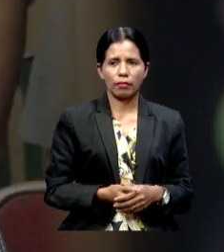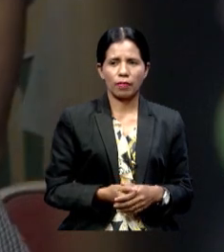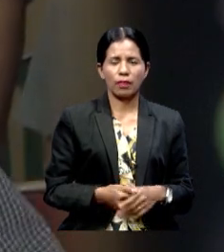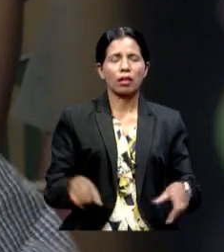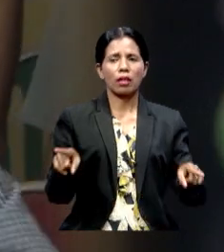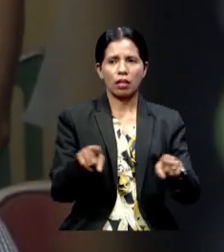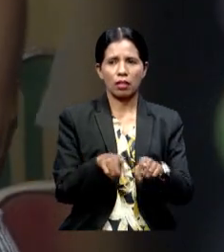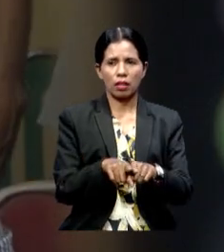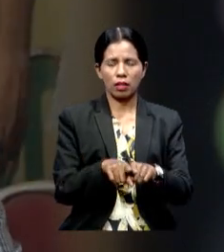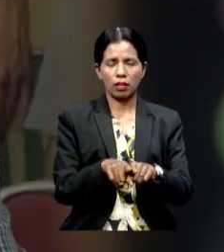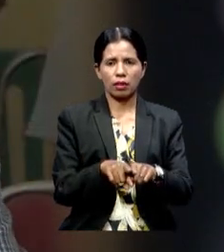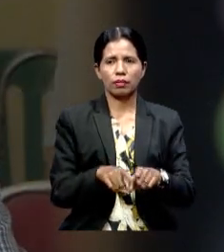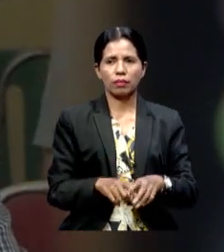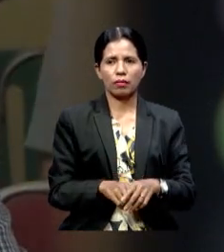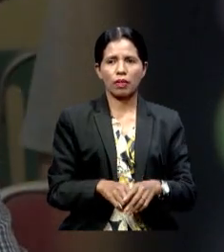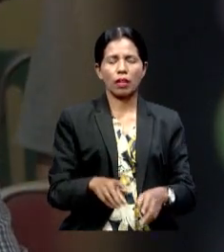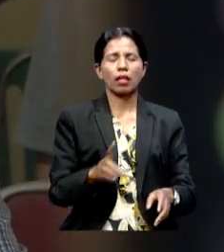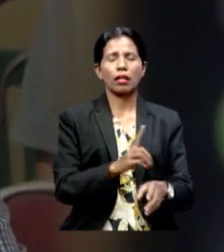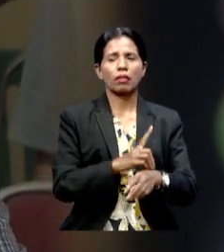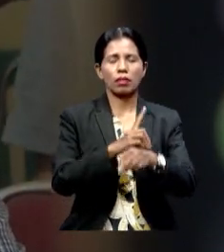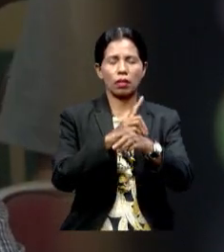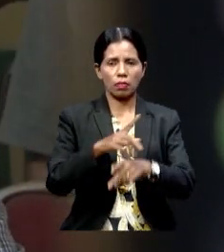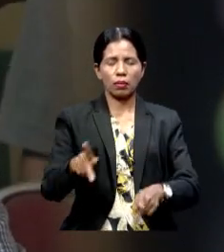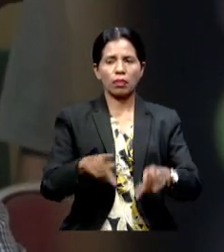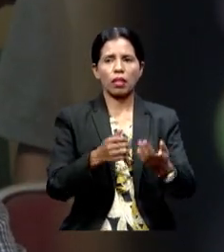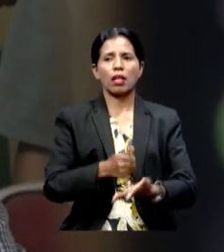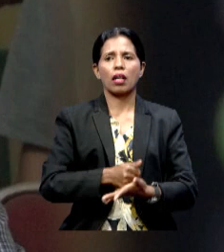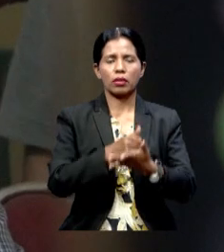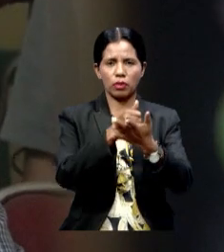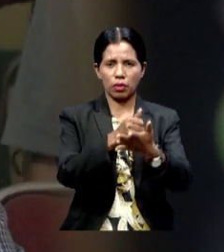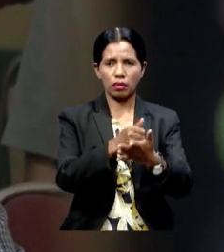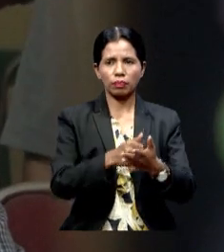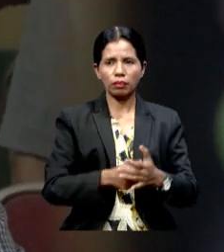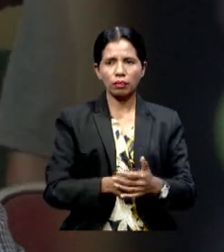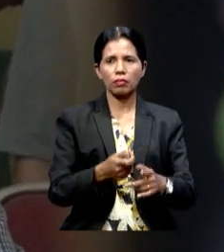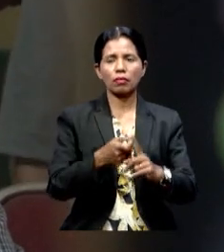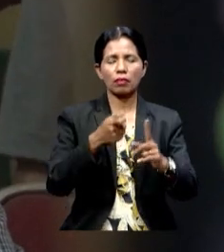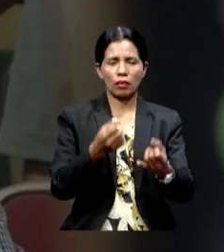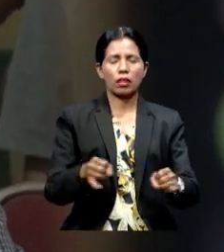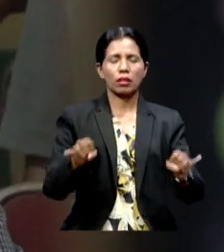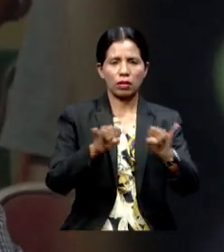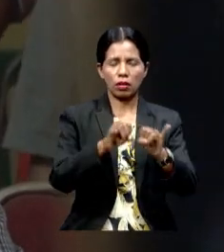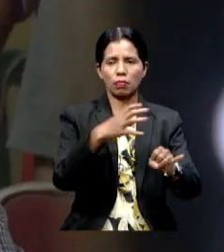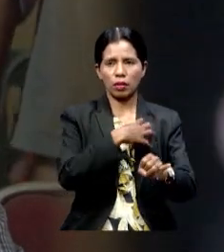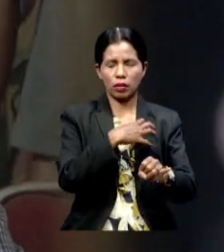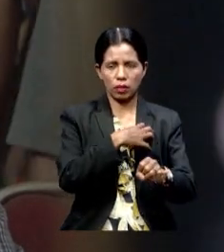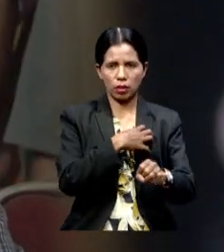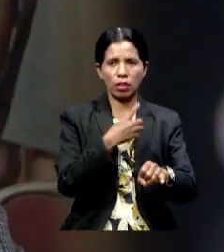Nudar defensor público nebe fo assistência usu ba instituição polícia para a